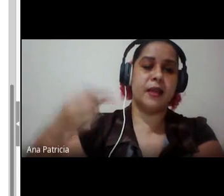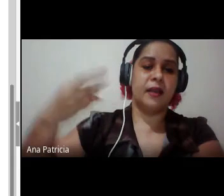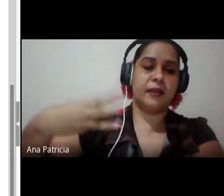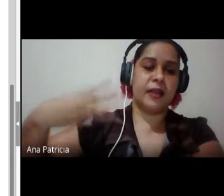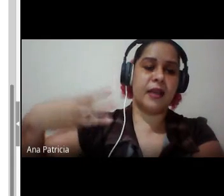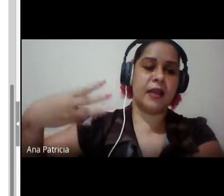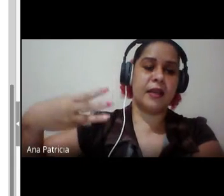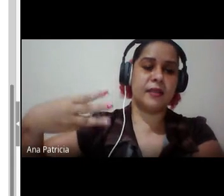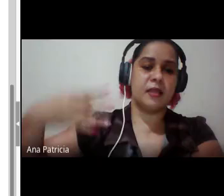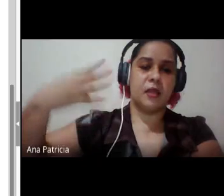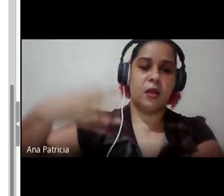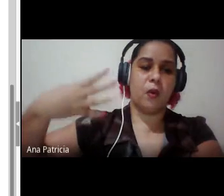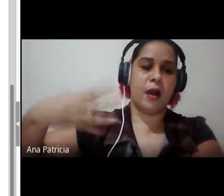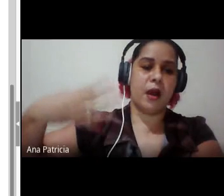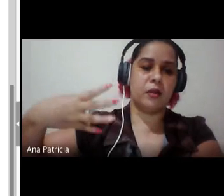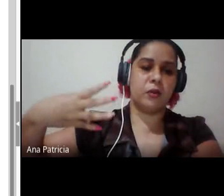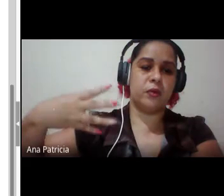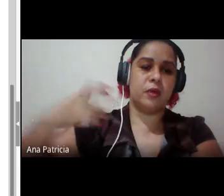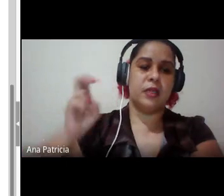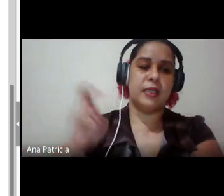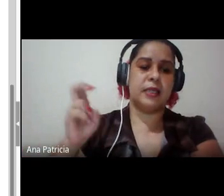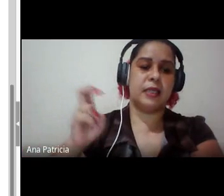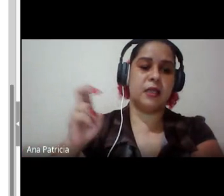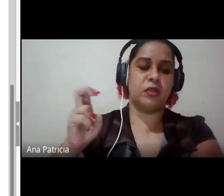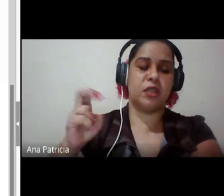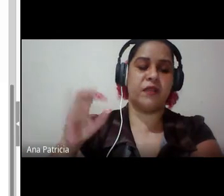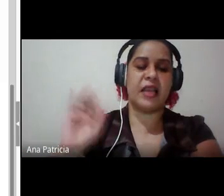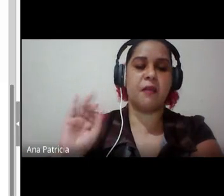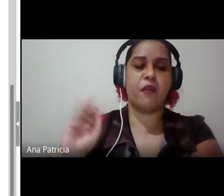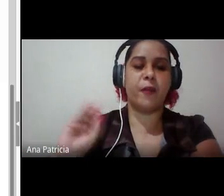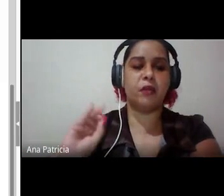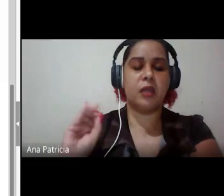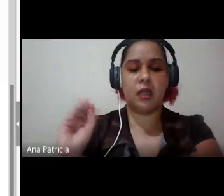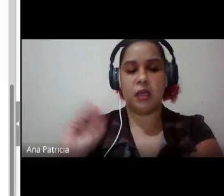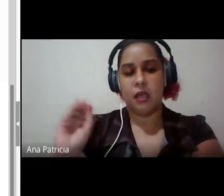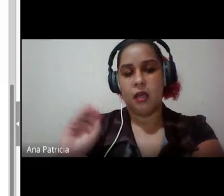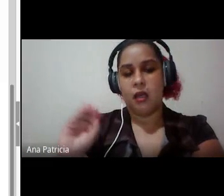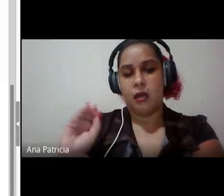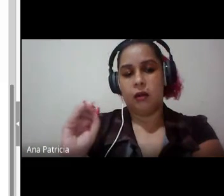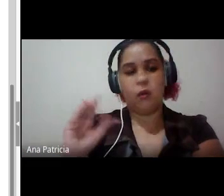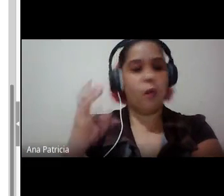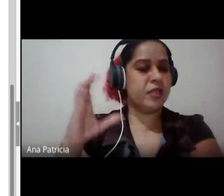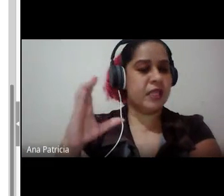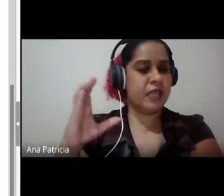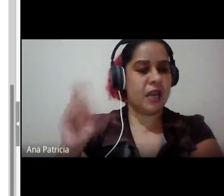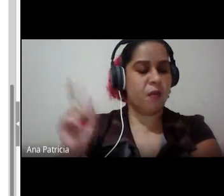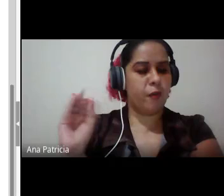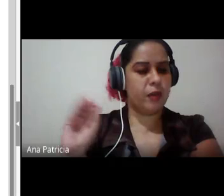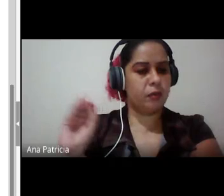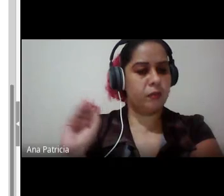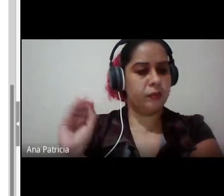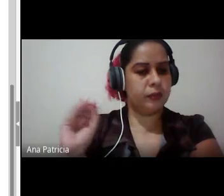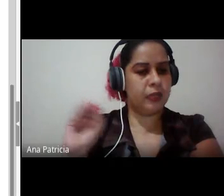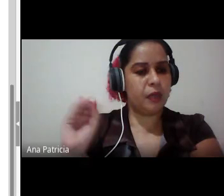2, 3, 4, 5. A gente vai dar esse movimento de como cedilha, um